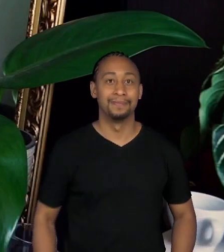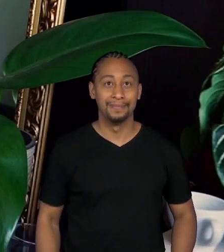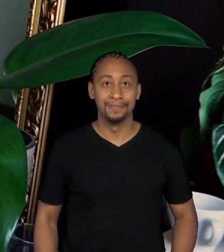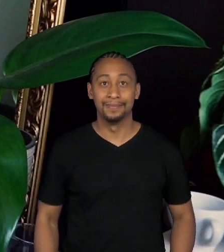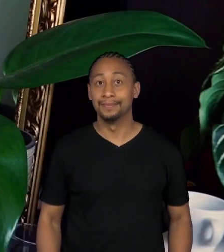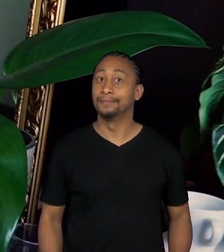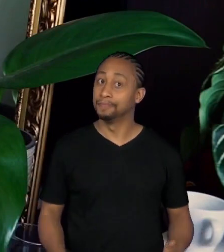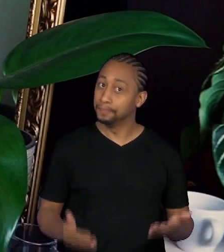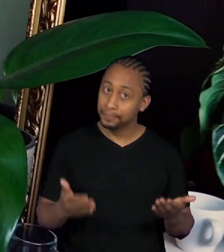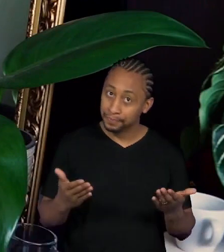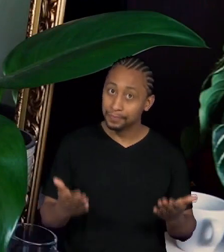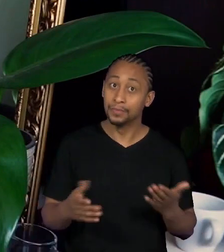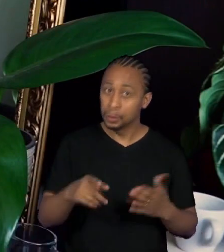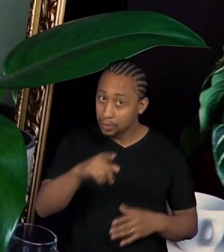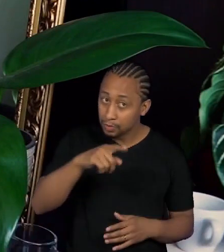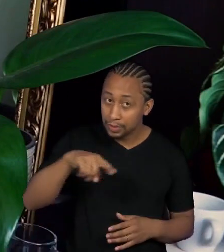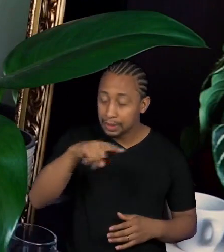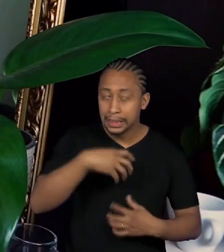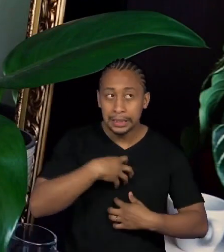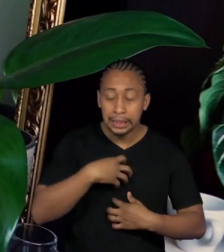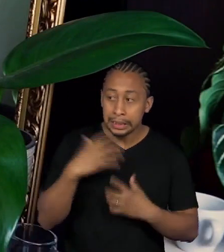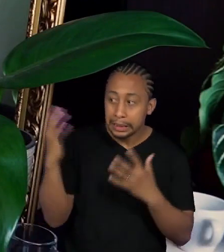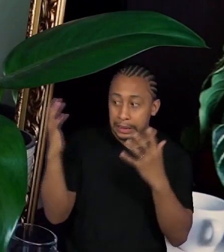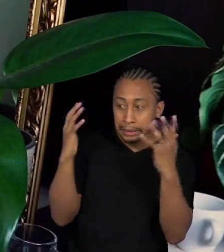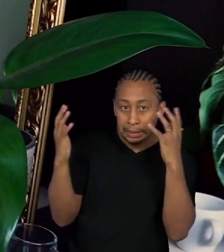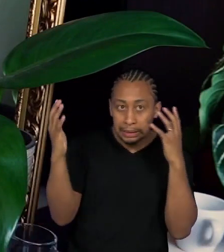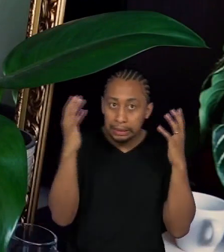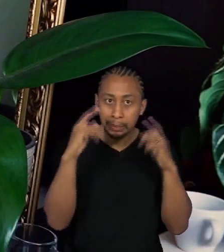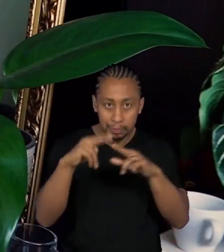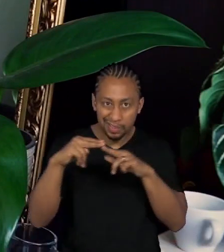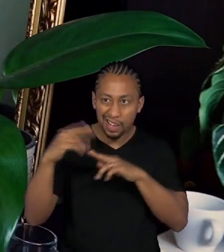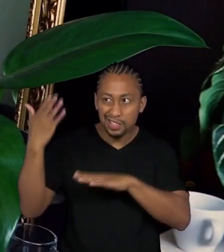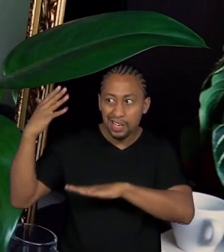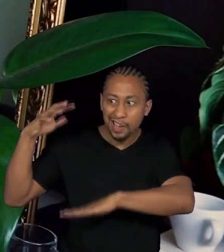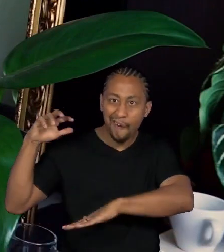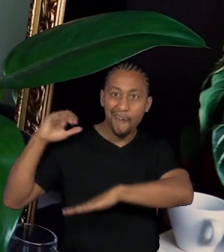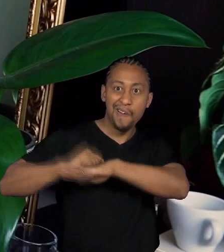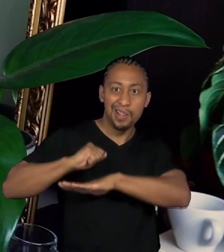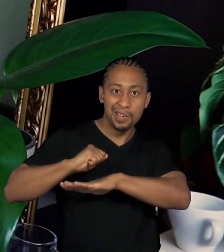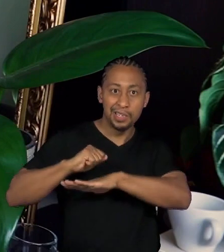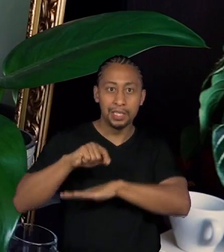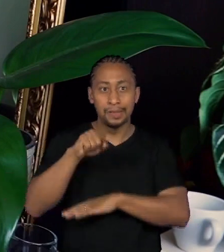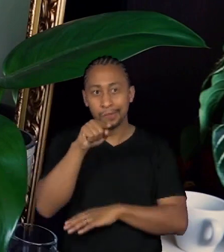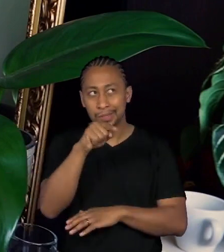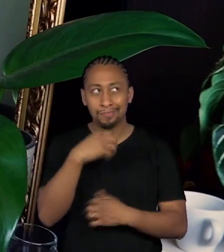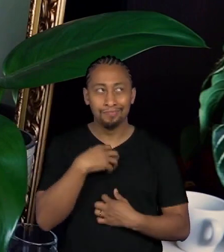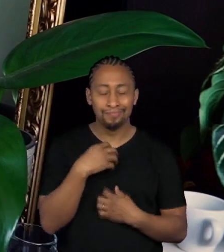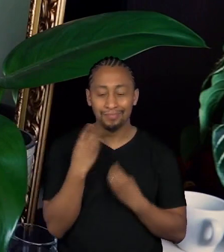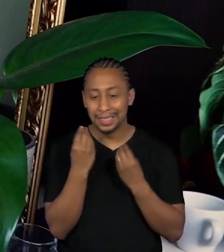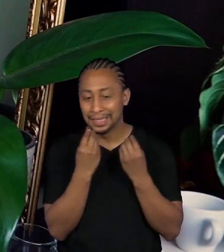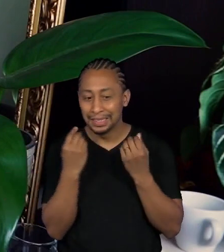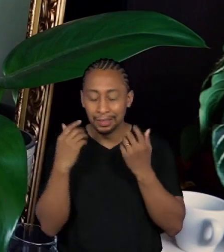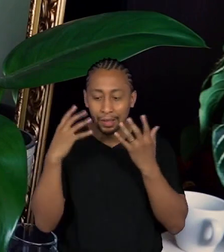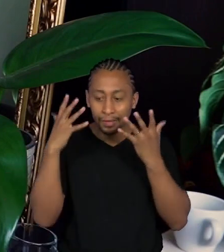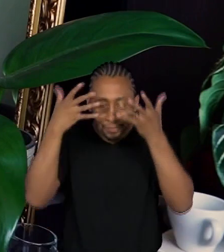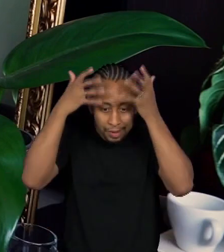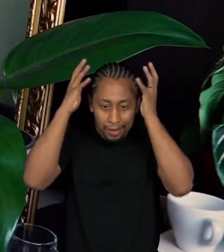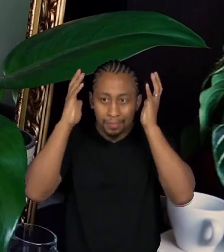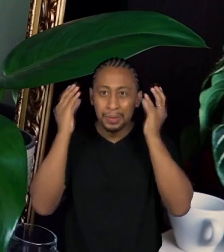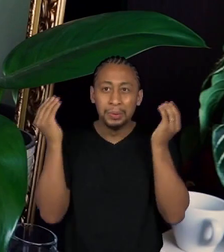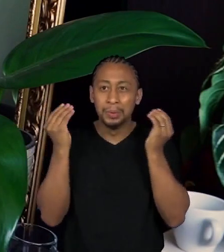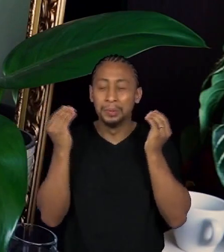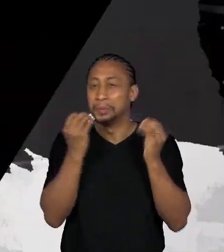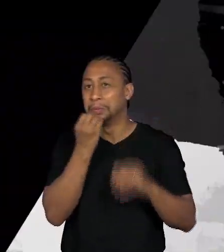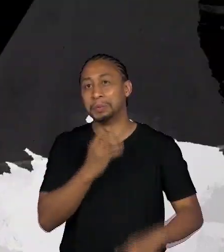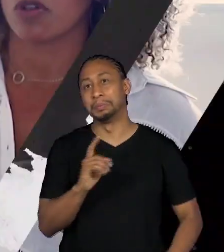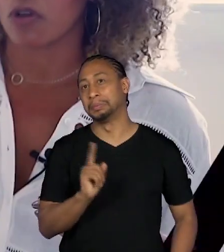você ainda sofre os resquícios colonizadores, esse cabelo ele ainda é pregresso, ele não te faz